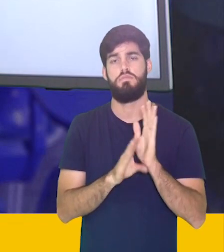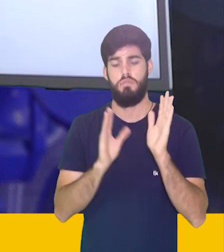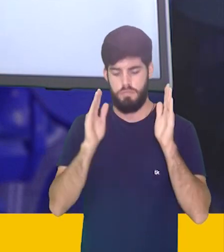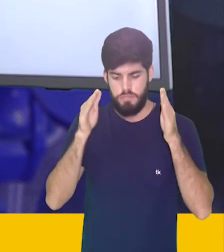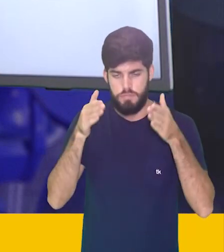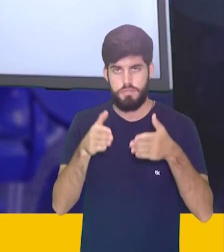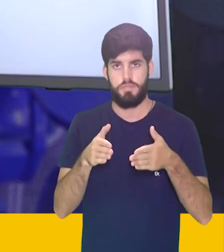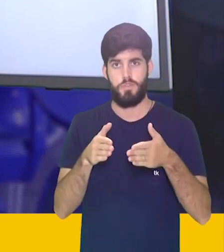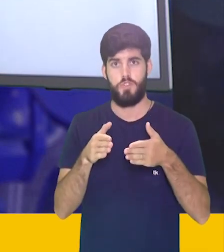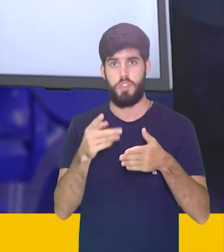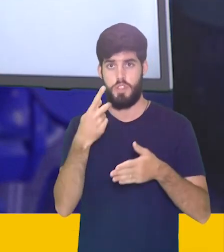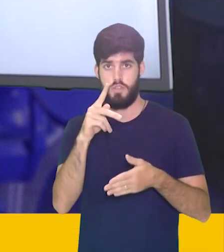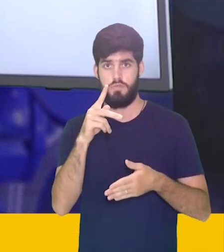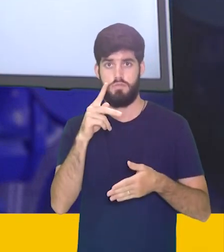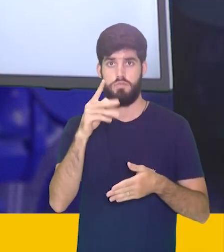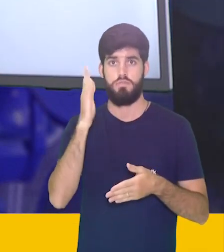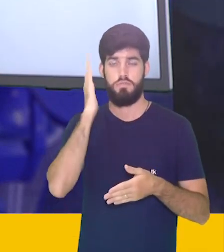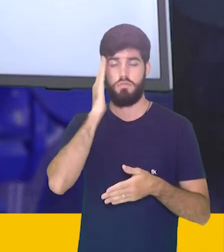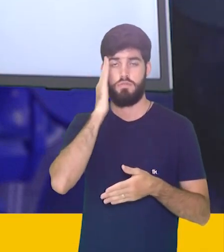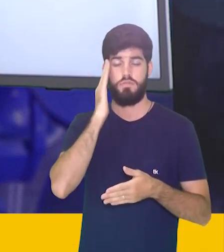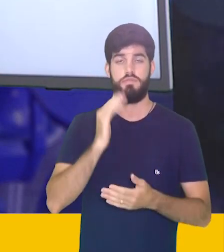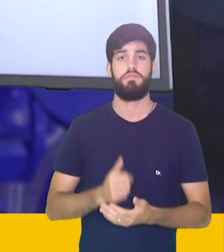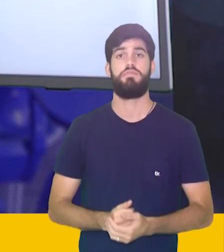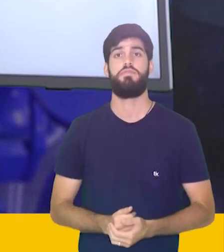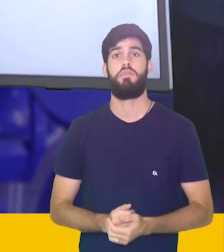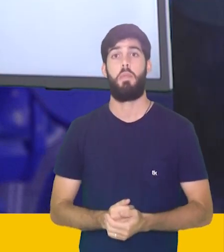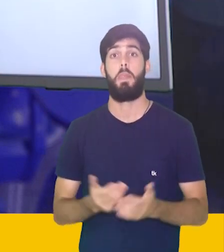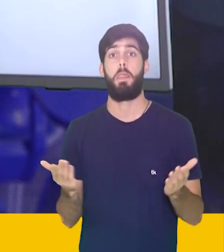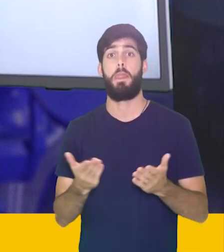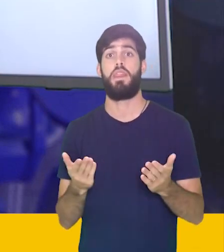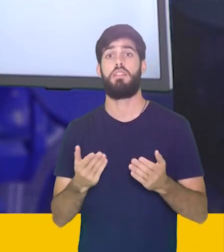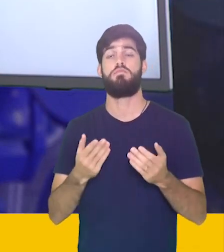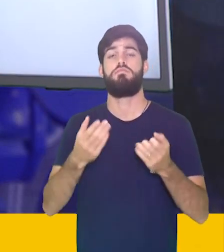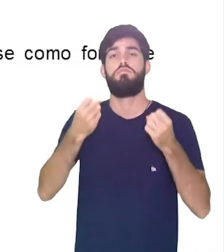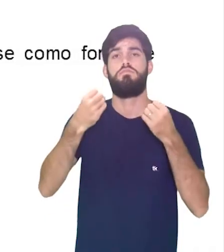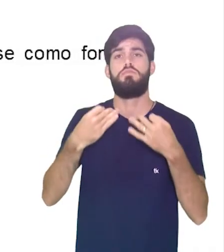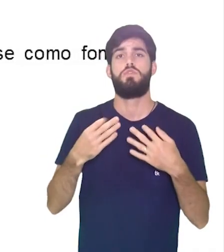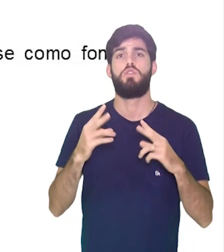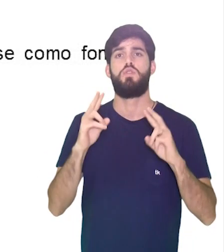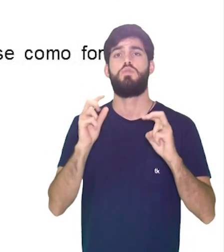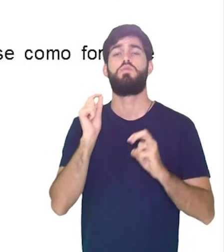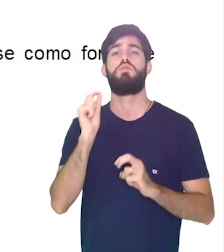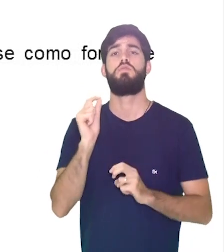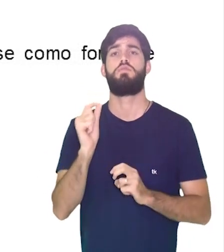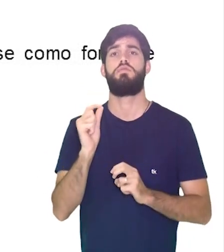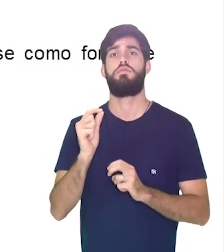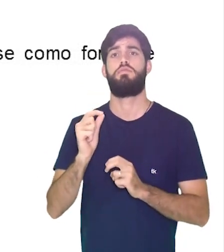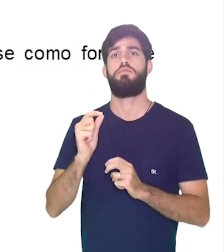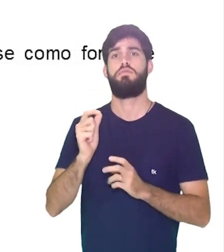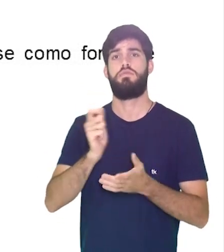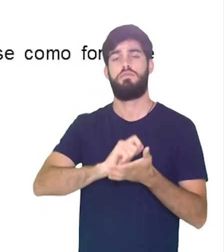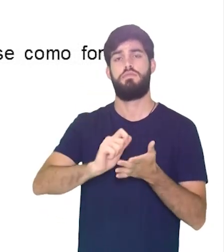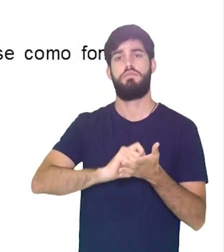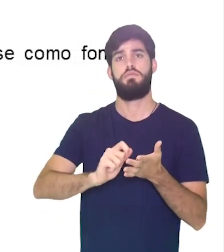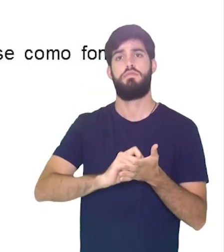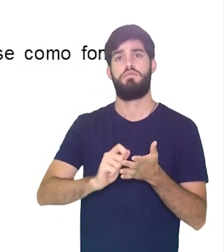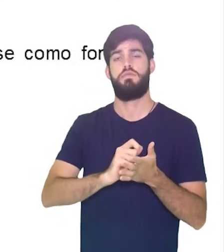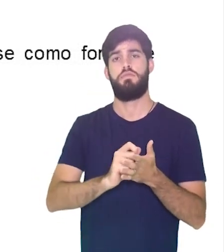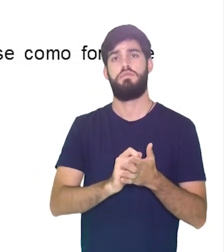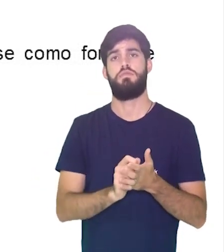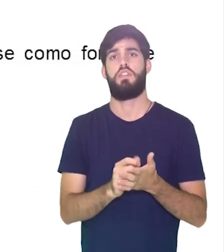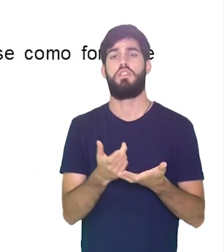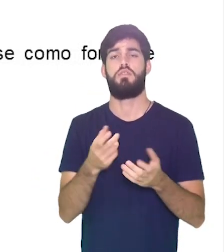que nortearão a sua compreensão. Então agora falaremos sobre a tradição escrita, que são os registros